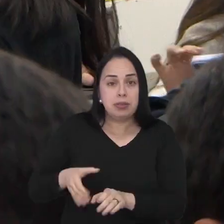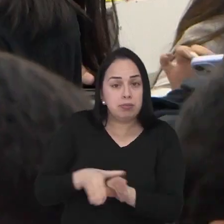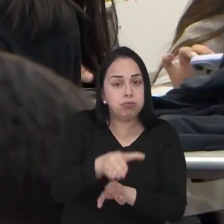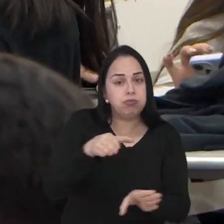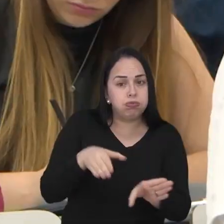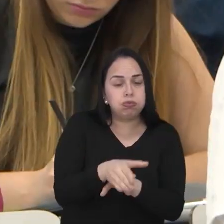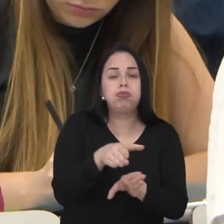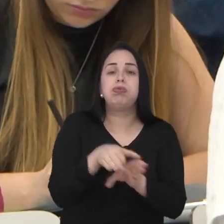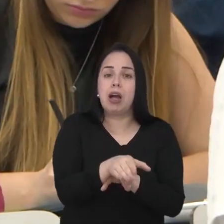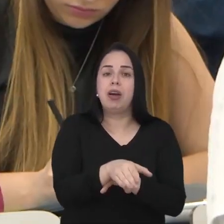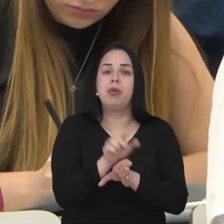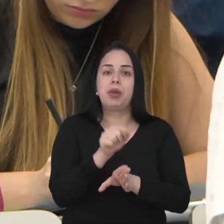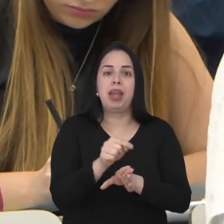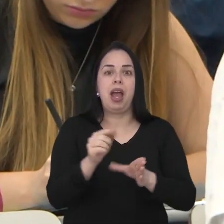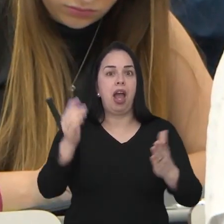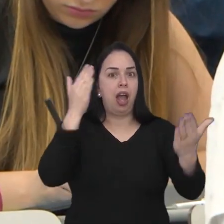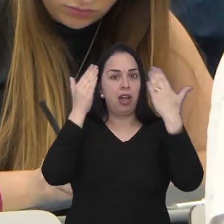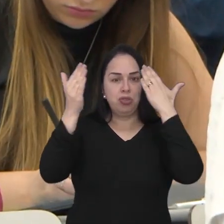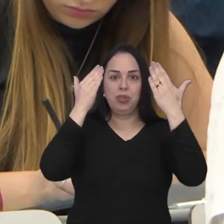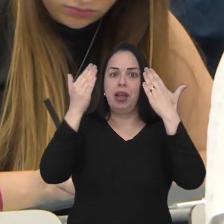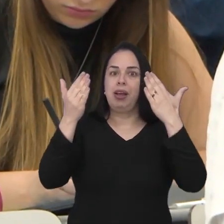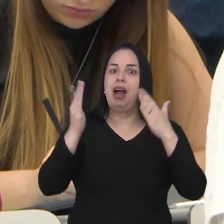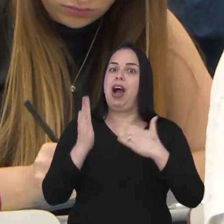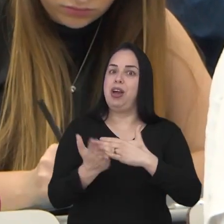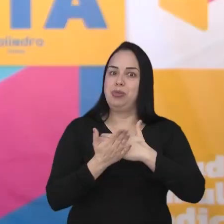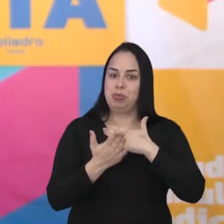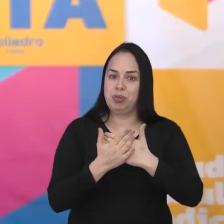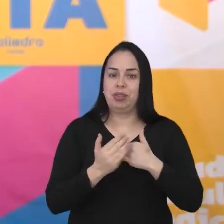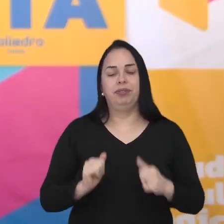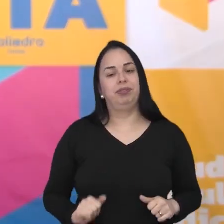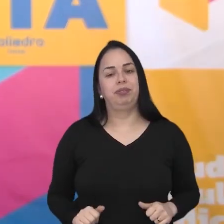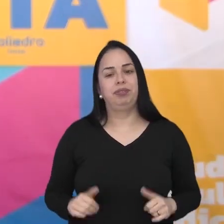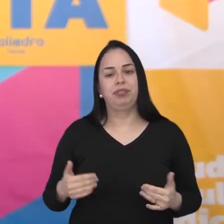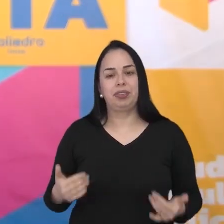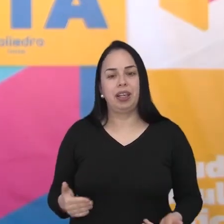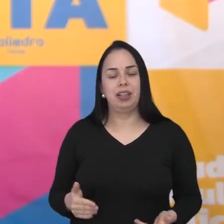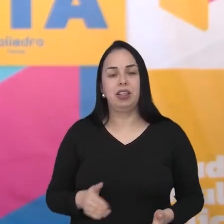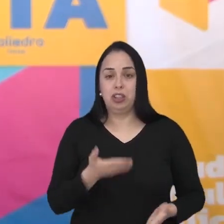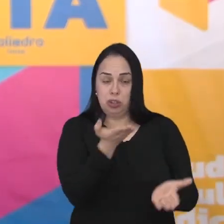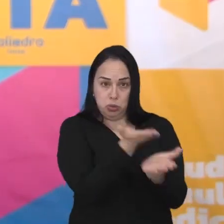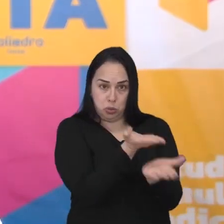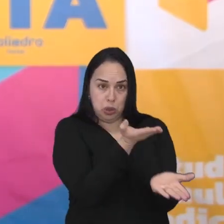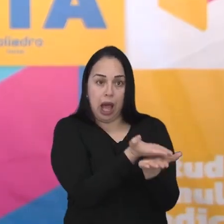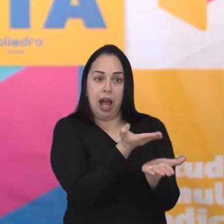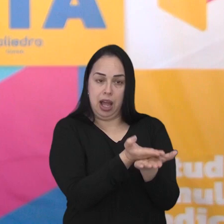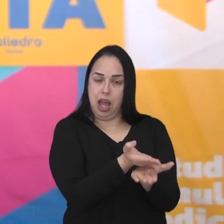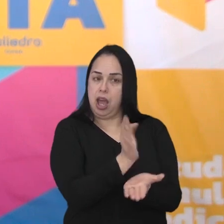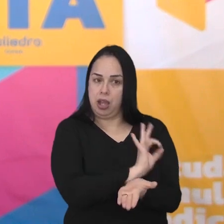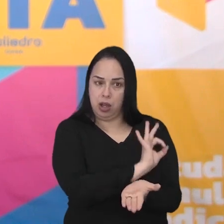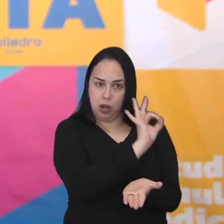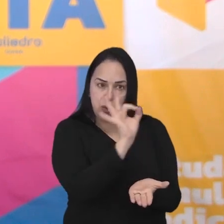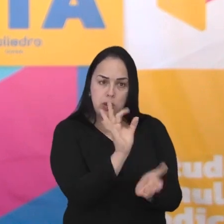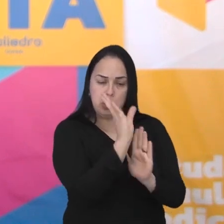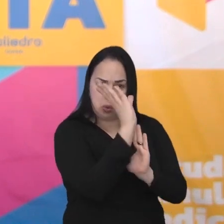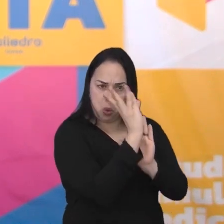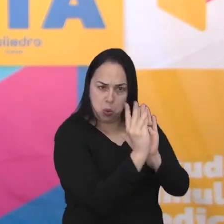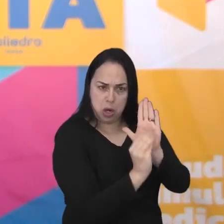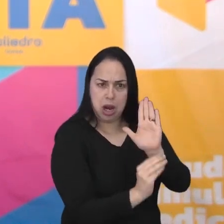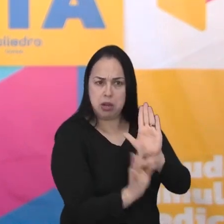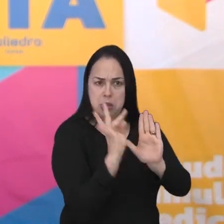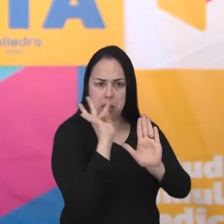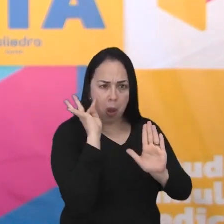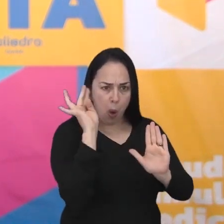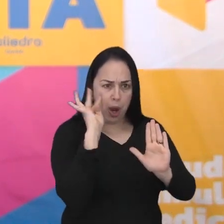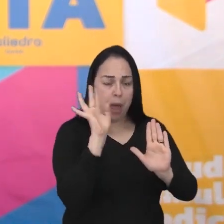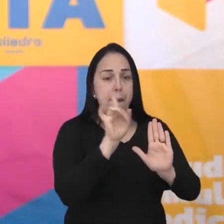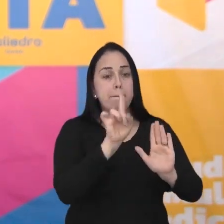muitos estudantes a fortalecer também o psicológico. Então não adianta ter só o preparo pedagógico ali, no sentido de